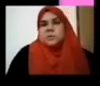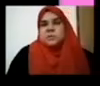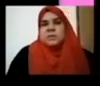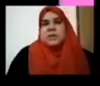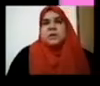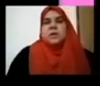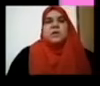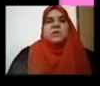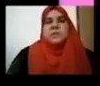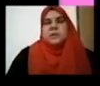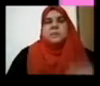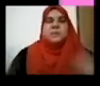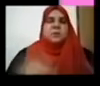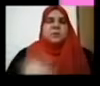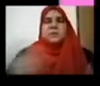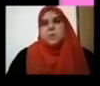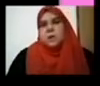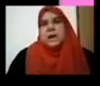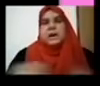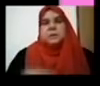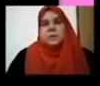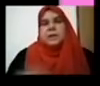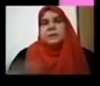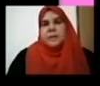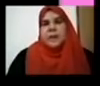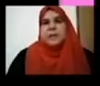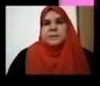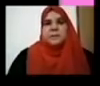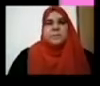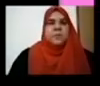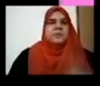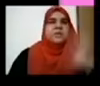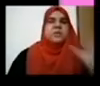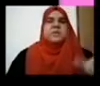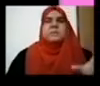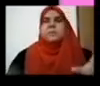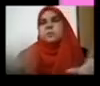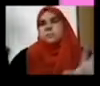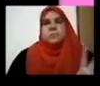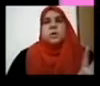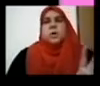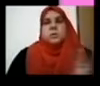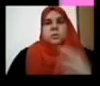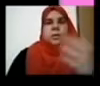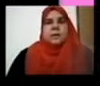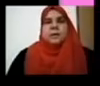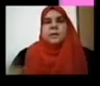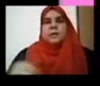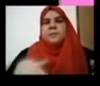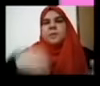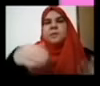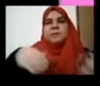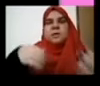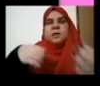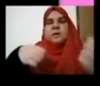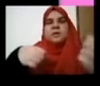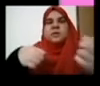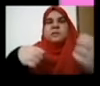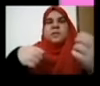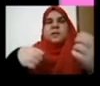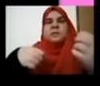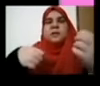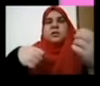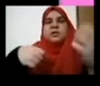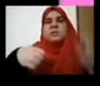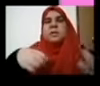os mesmos, né? xy, x4, a e 10, né? Não pode ser xy aqui, depois